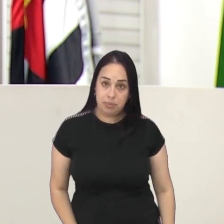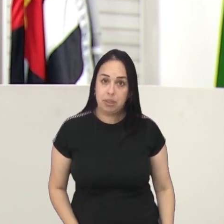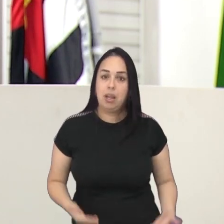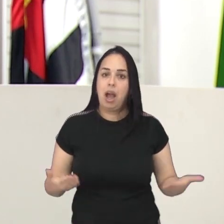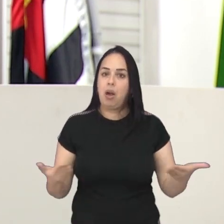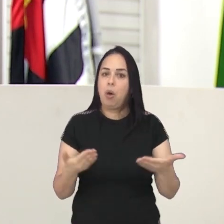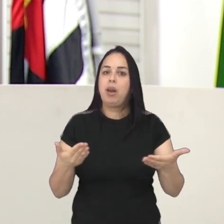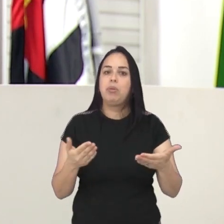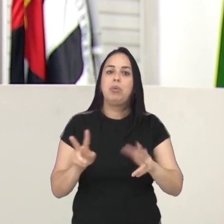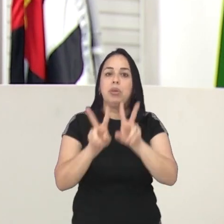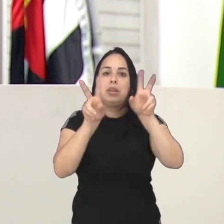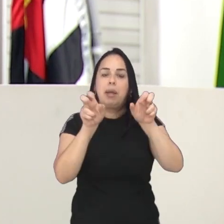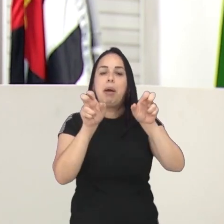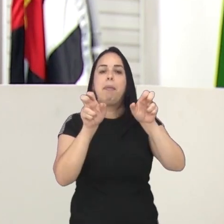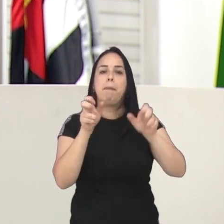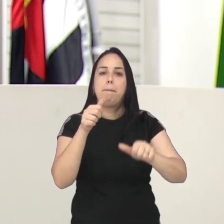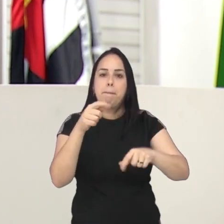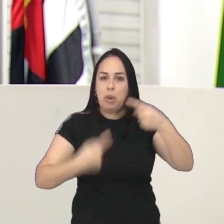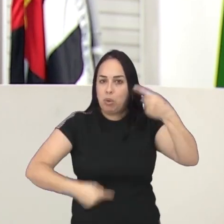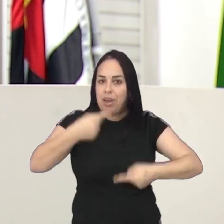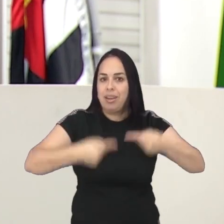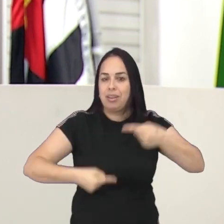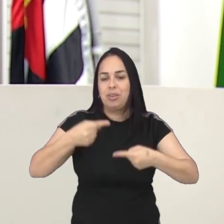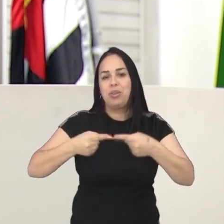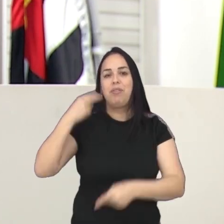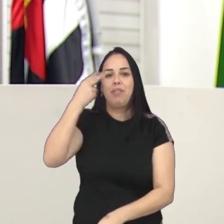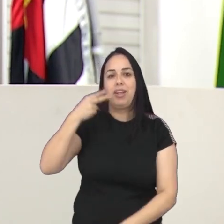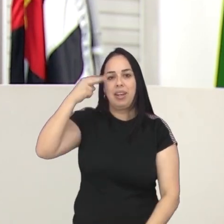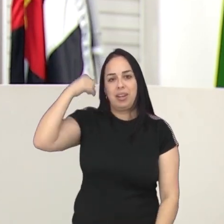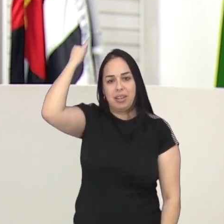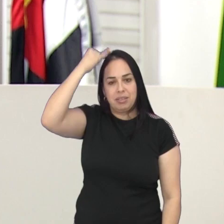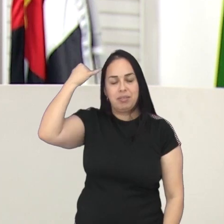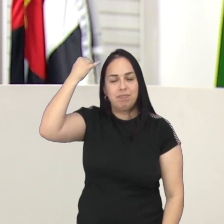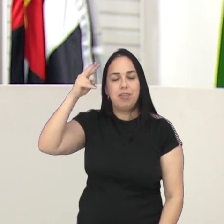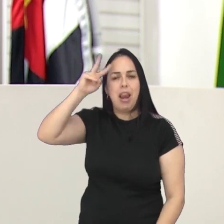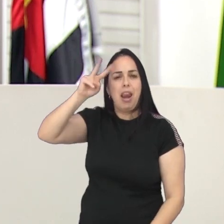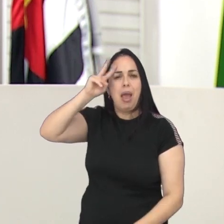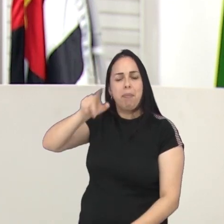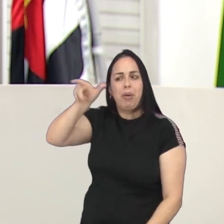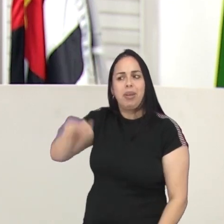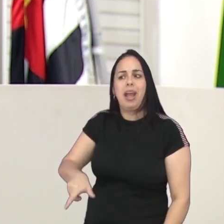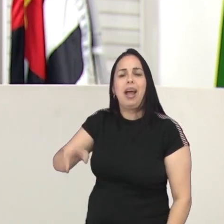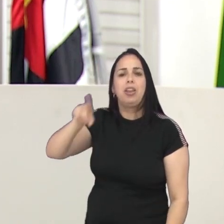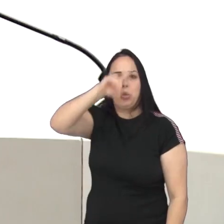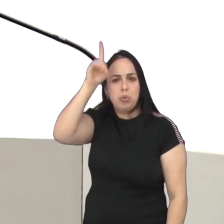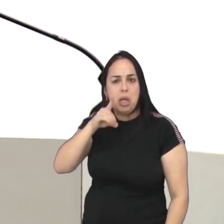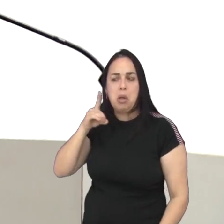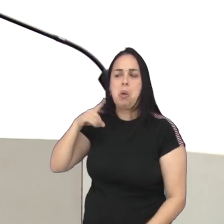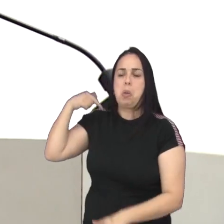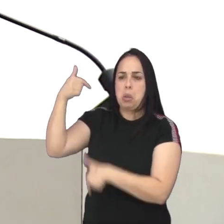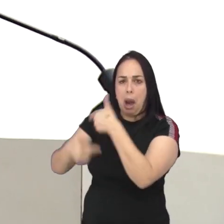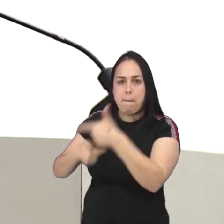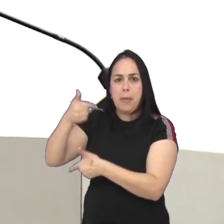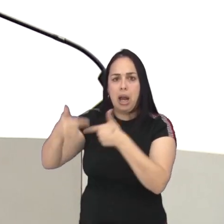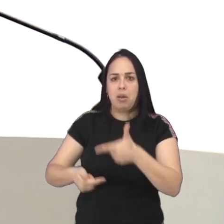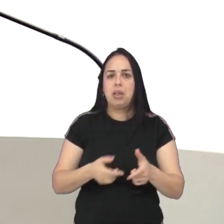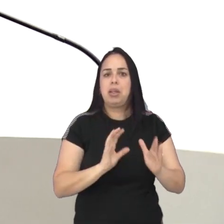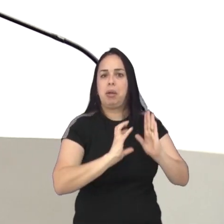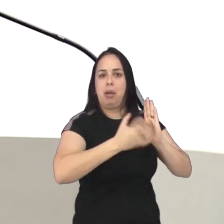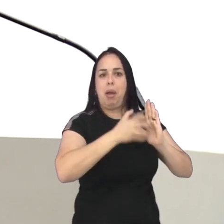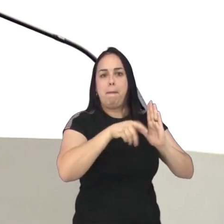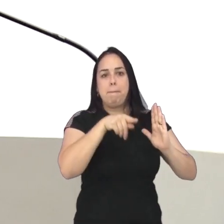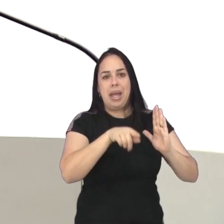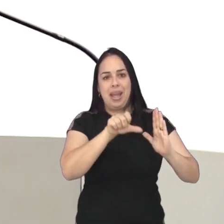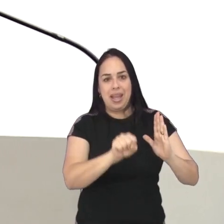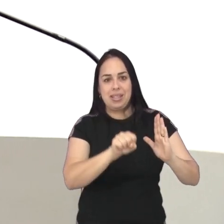assuntos políticos, o vereador Dr. José Cláudio relembrou o histórico de trabalho da vereadora Dulce Rita, que deixou o PSDB e